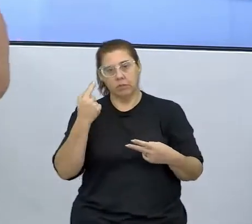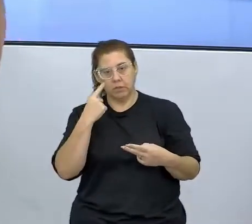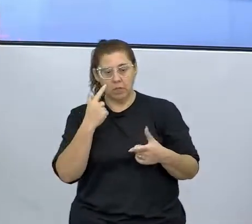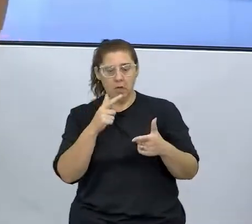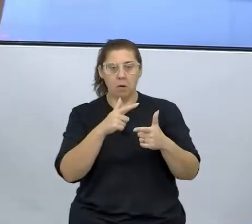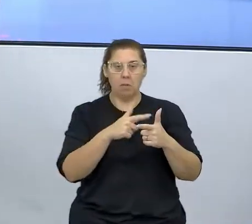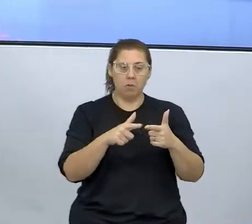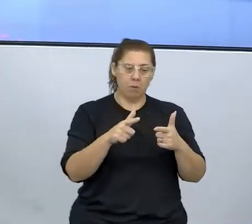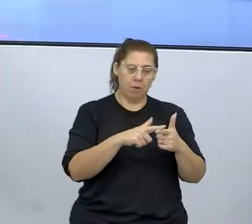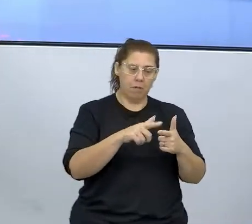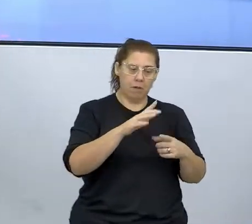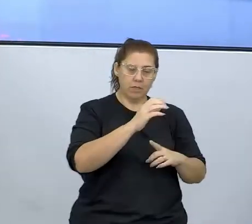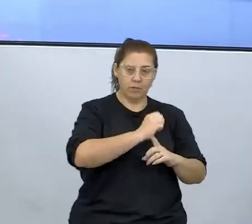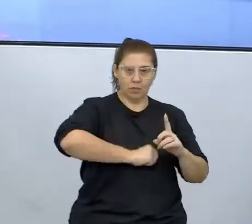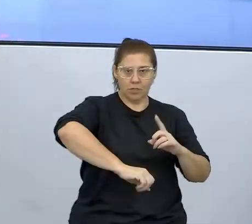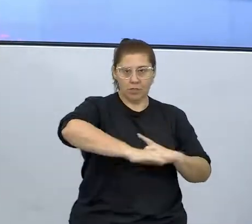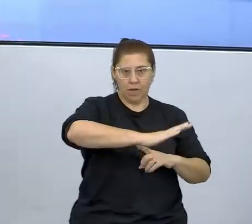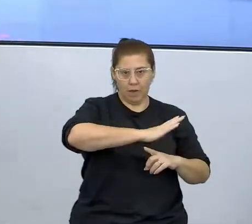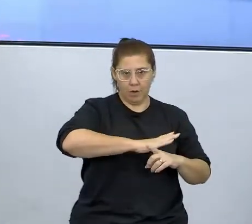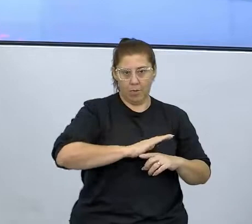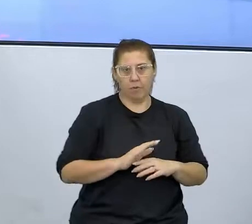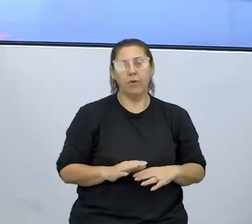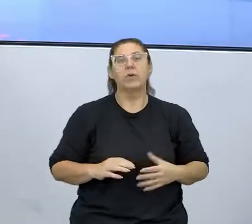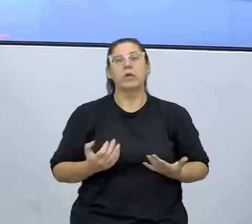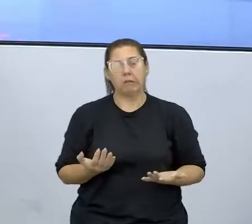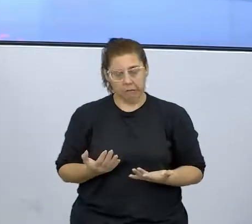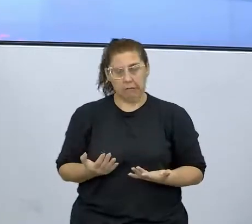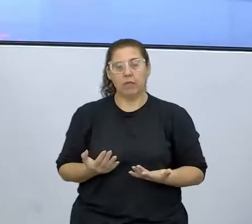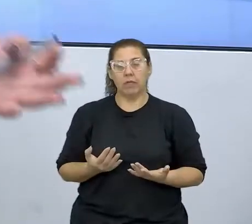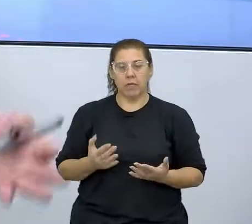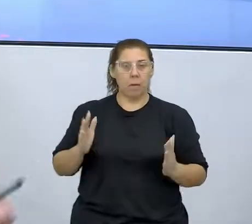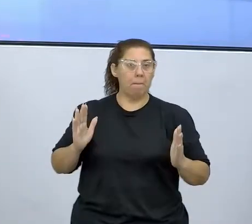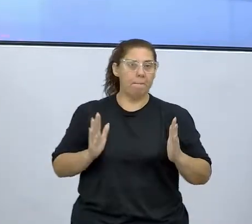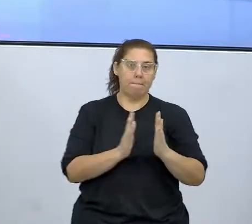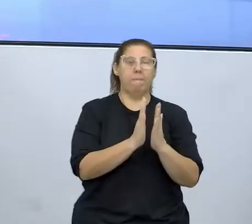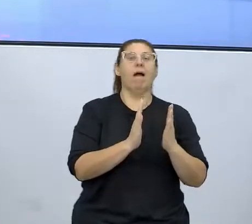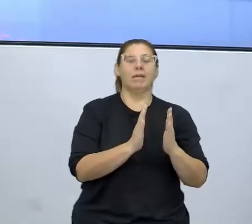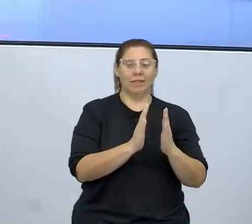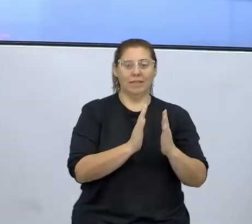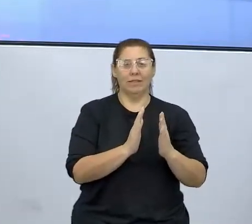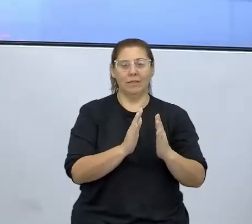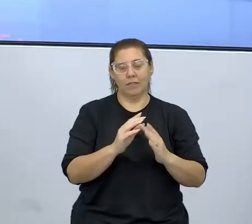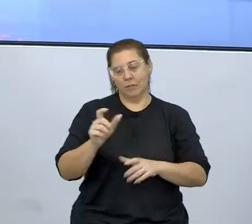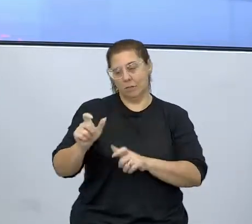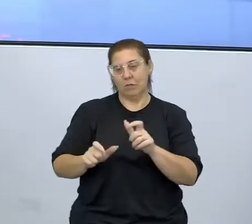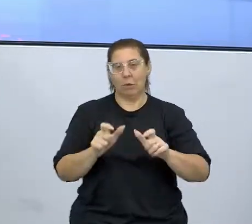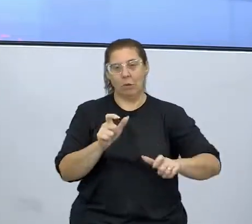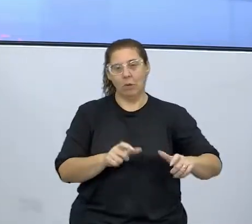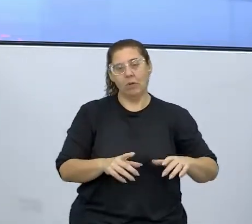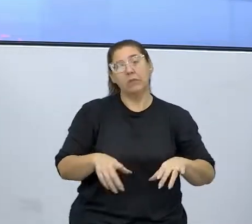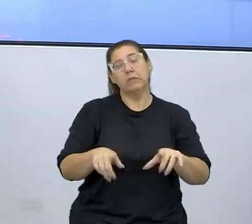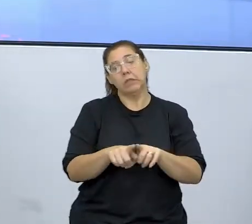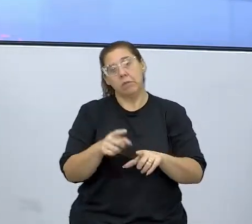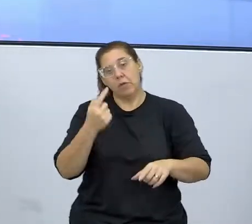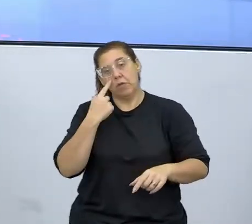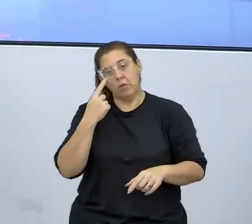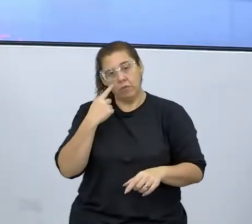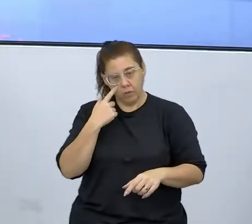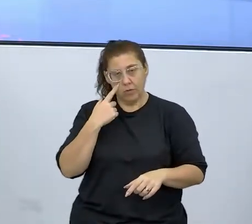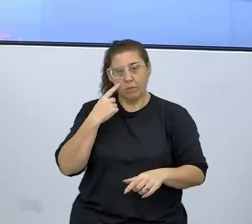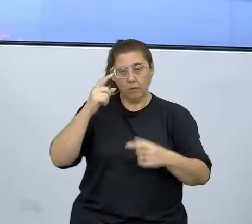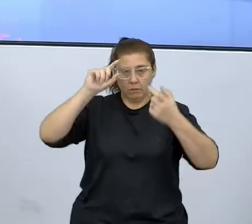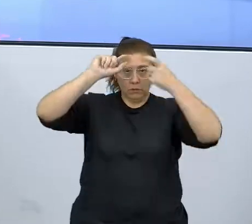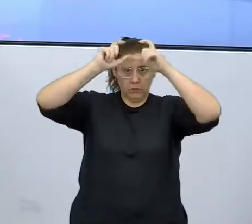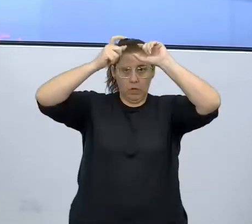problemas sociais, né, que acabam atingindo uma parcela aí de pessoas, e a gente também viu distúrbios e